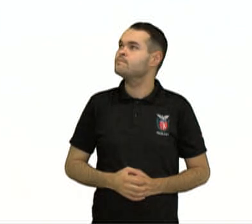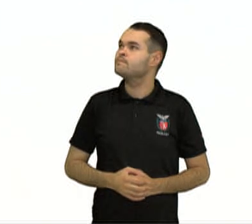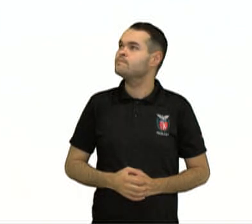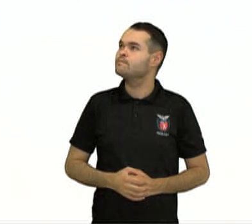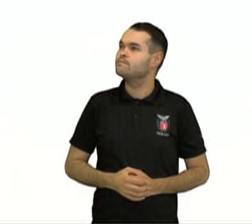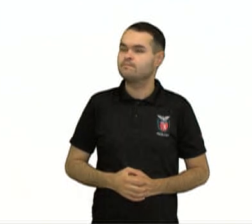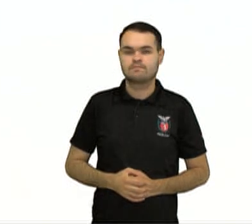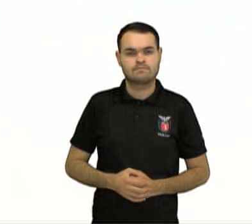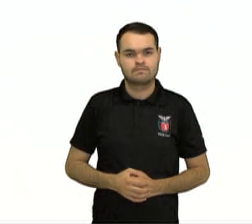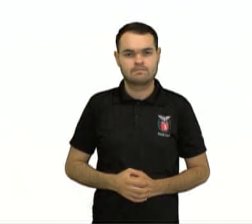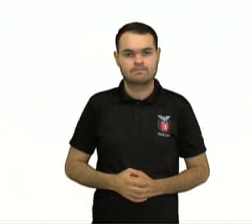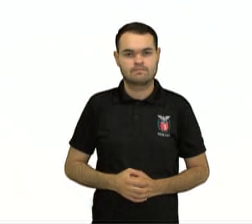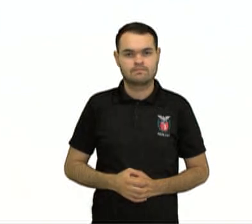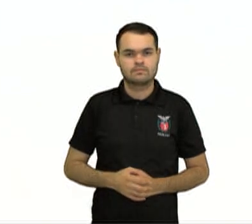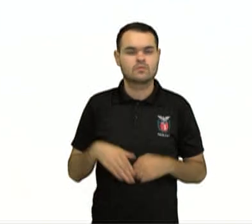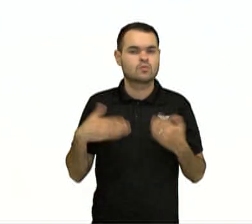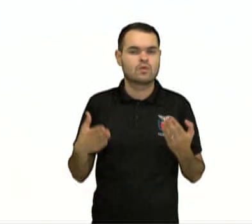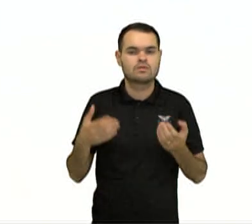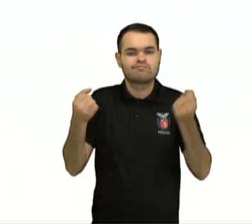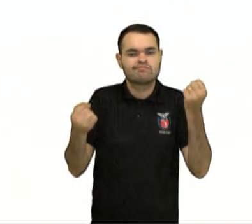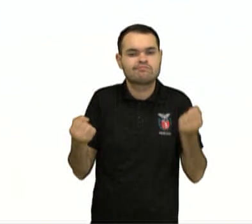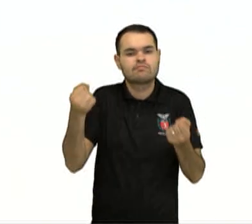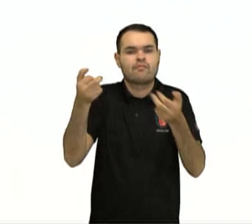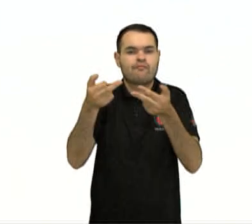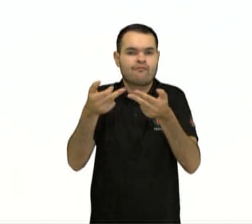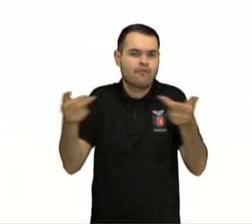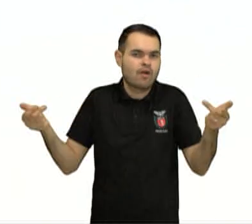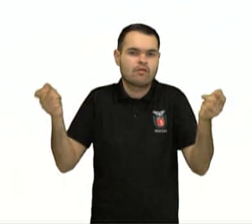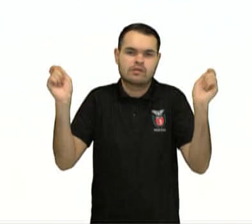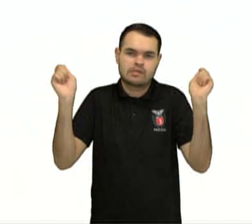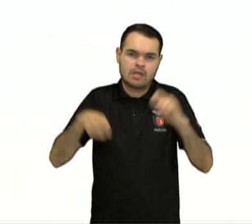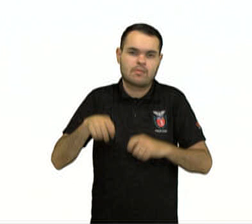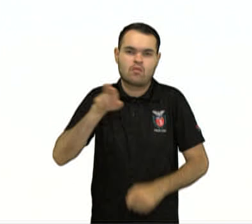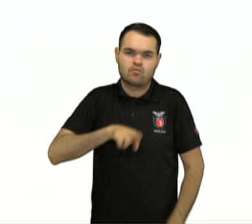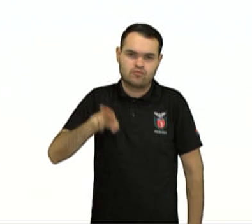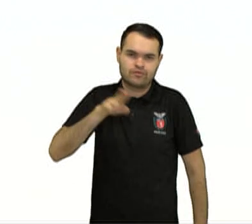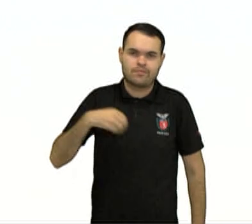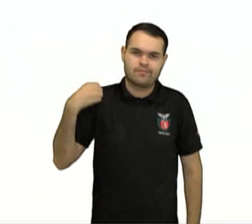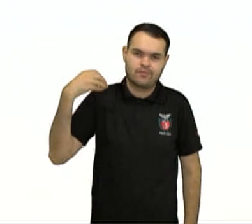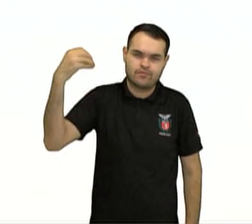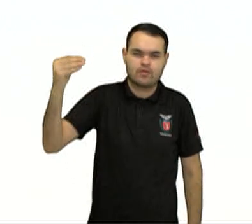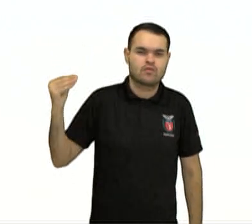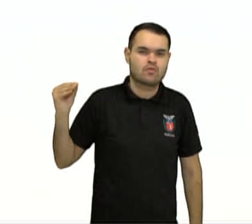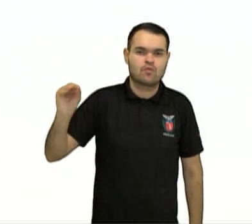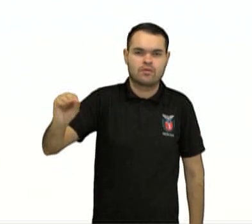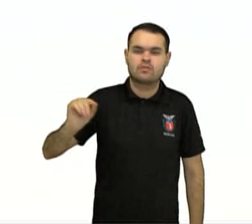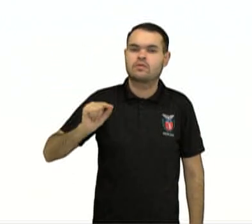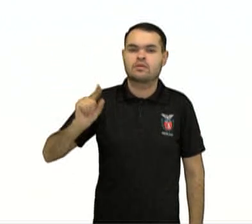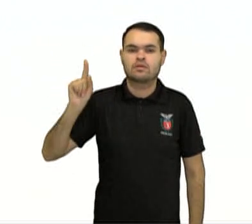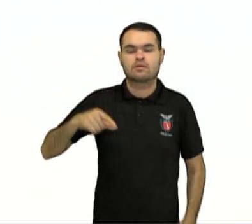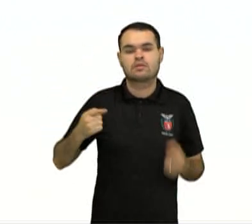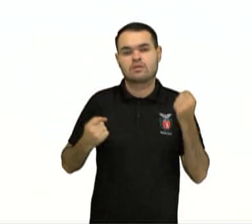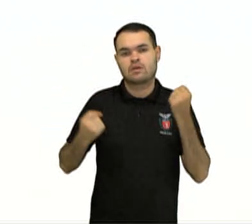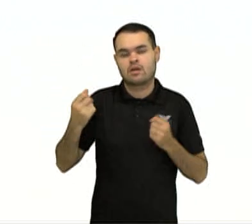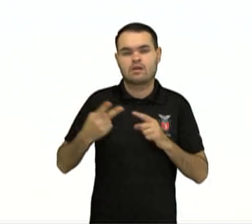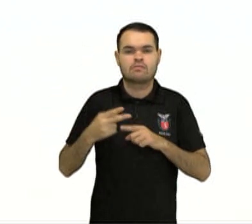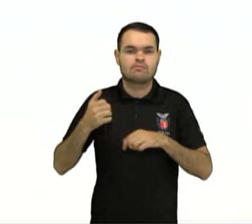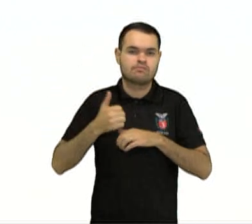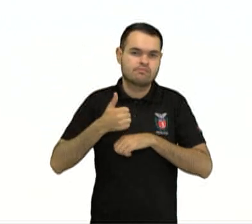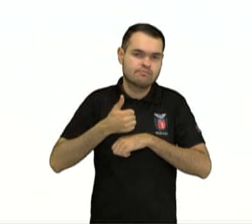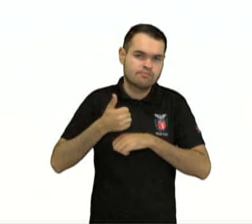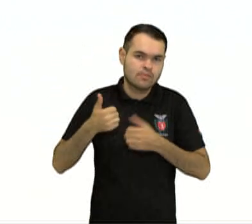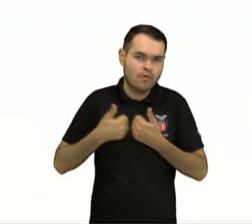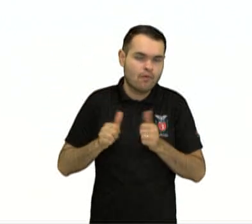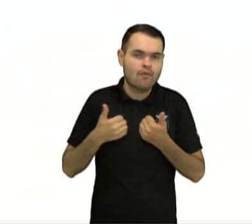can we take to travel? Quais meios de transporte podemos utilizar para viajar? Eu coloquei aqui, olha, car, bus, plane,